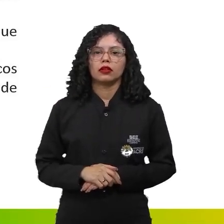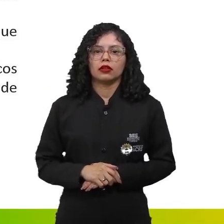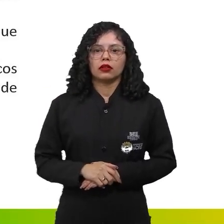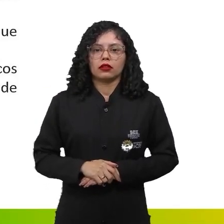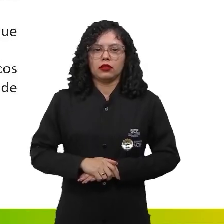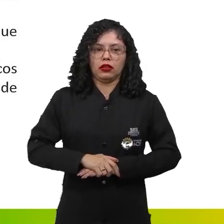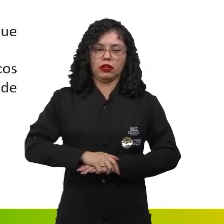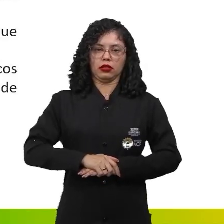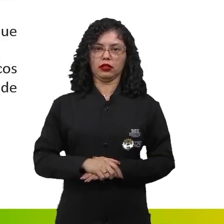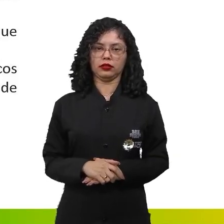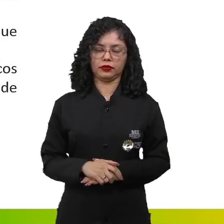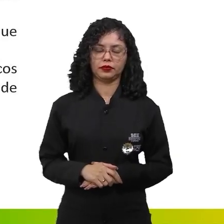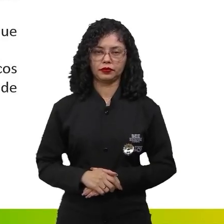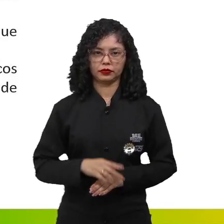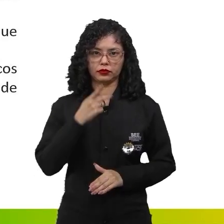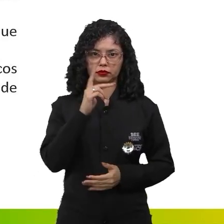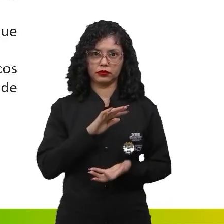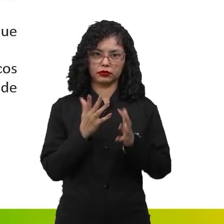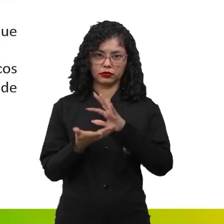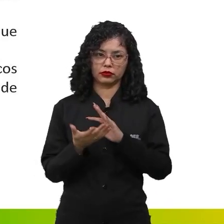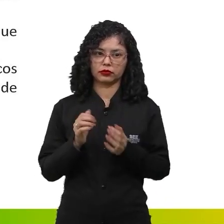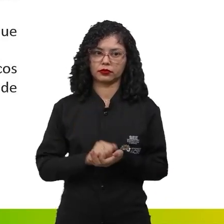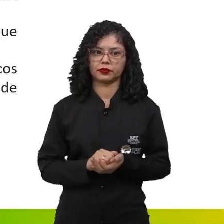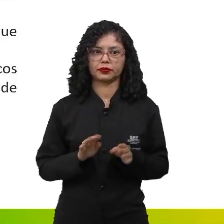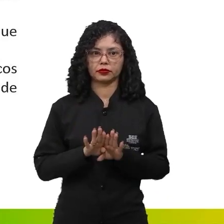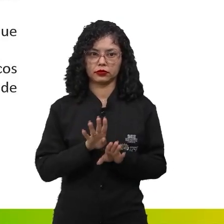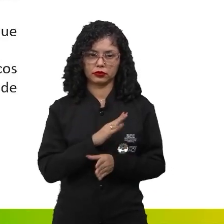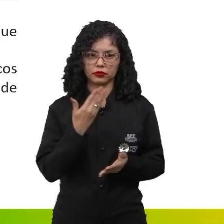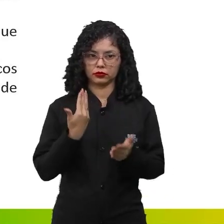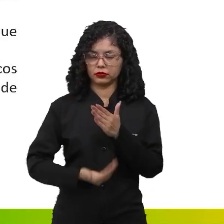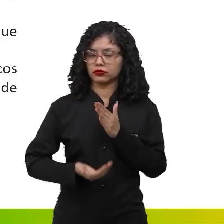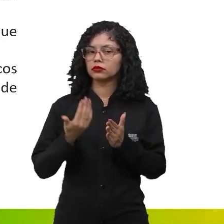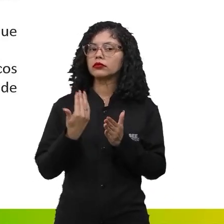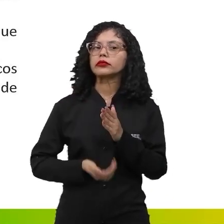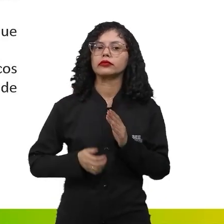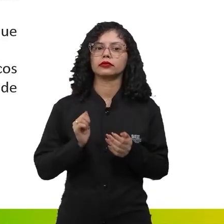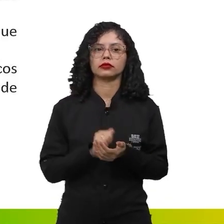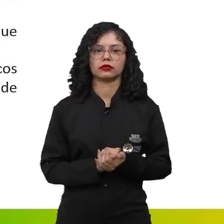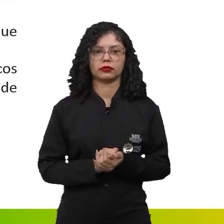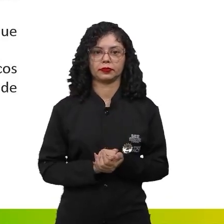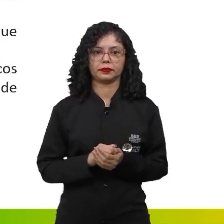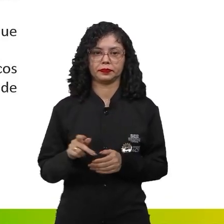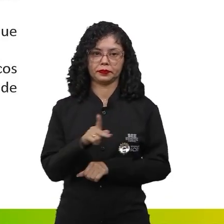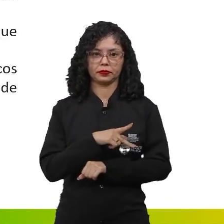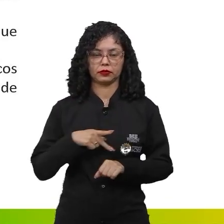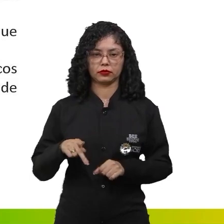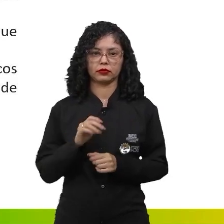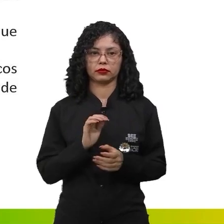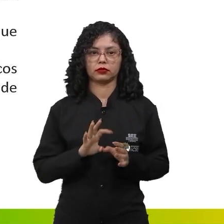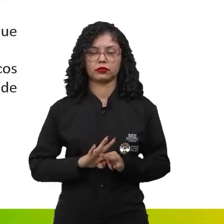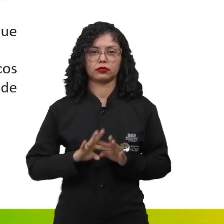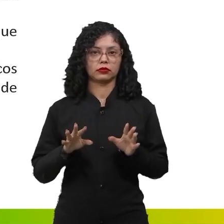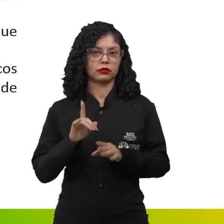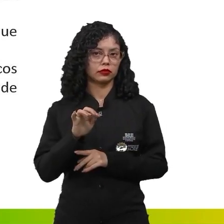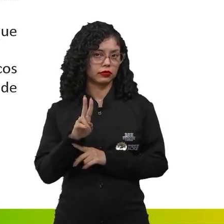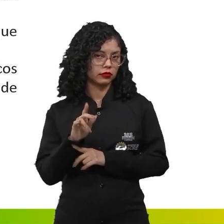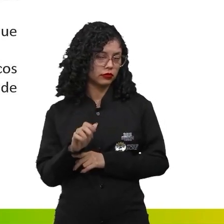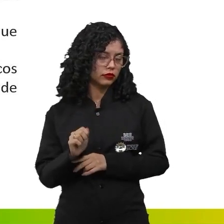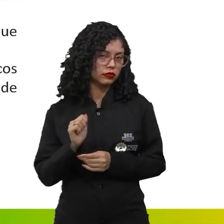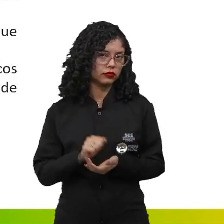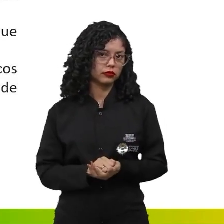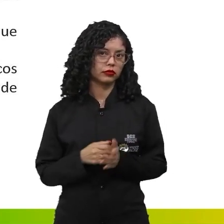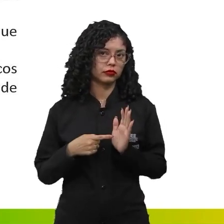O texto está falando de globalização? Também não. E aí, a perda de certificação do país livre do